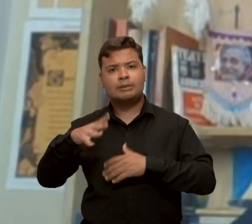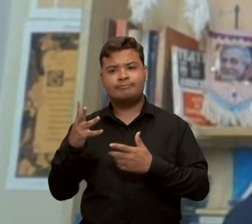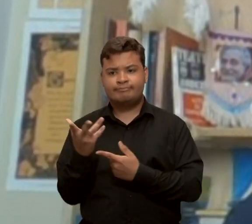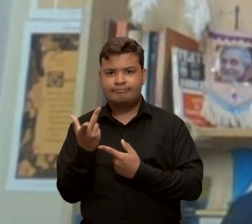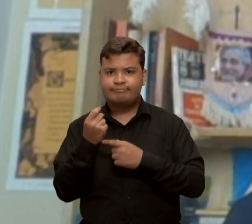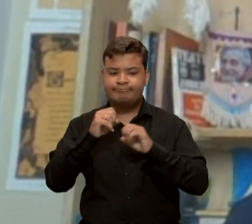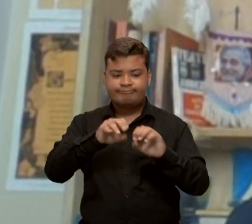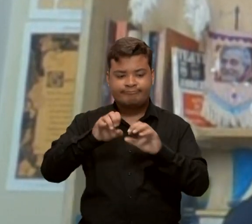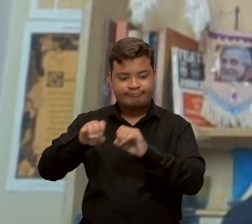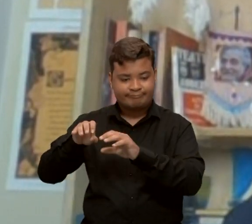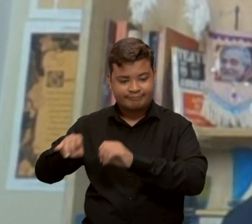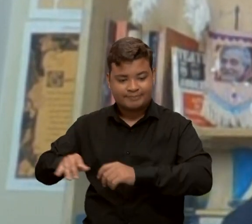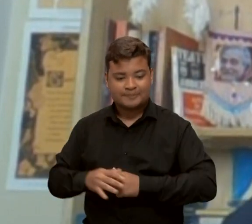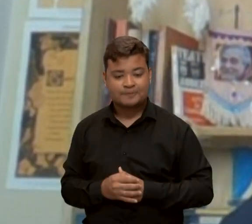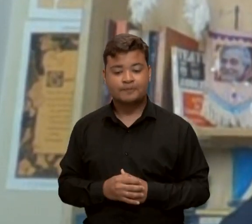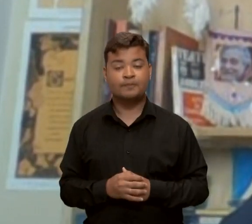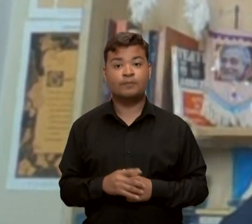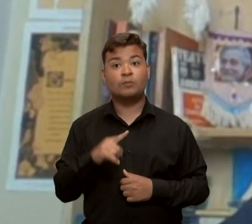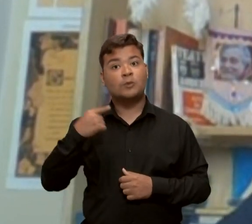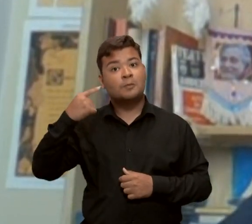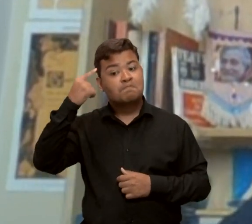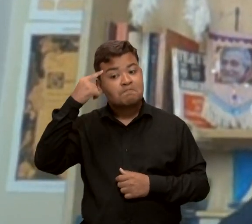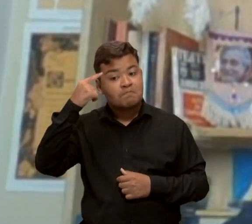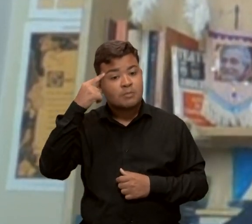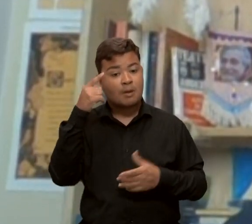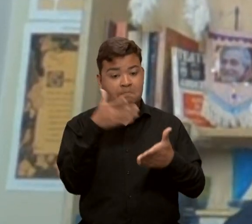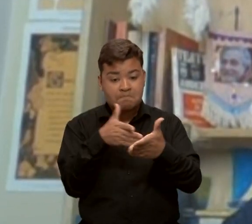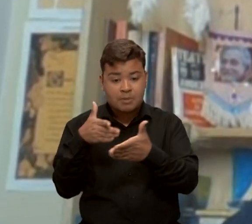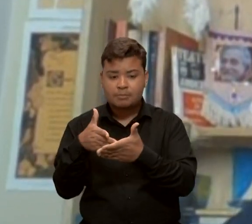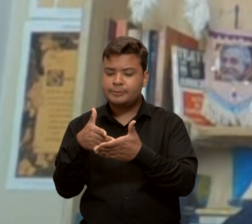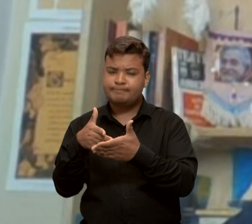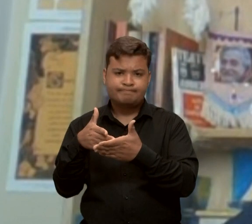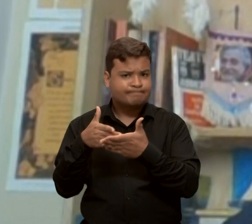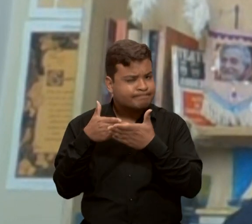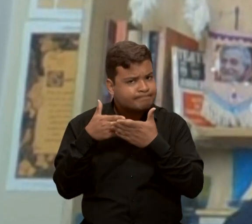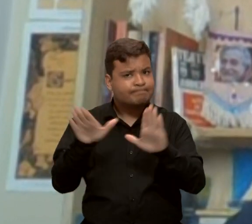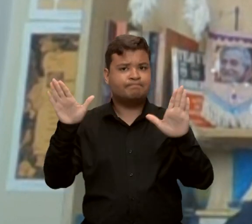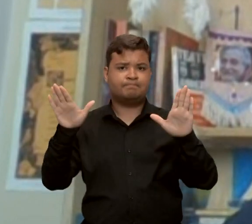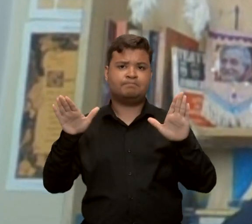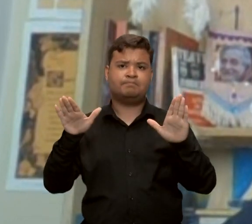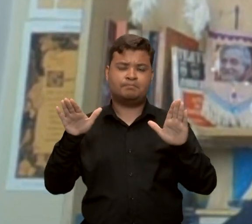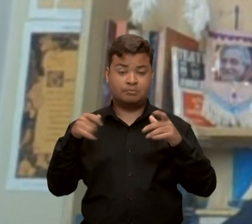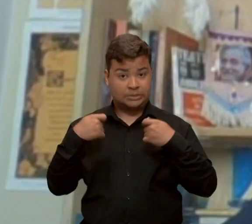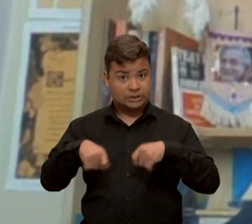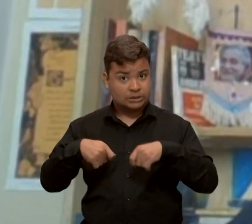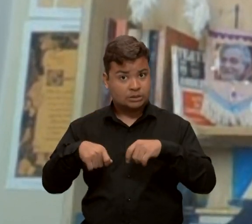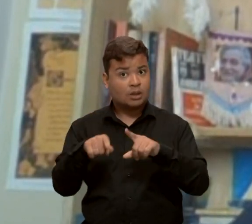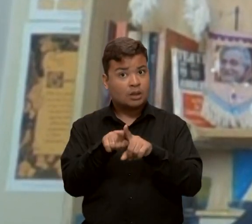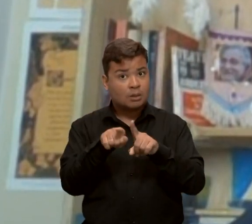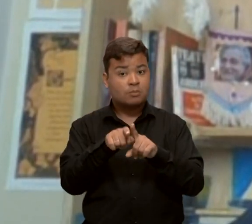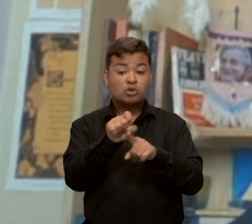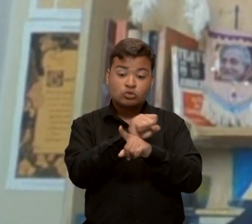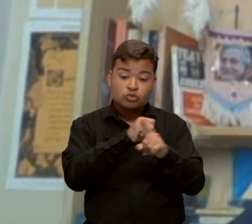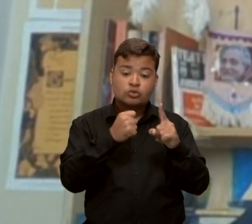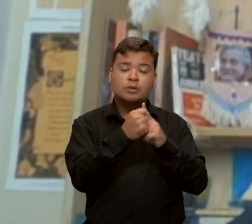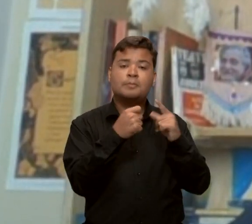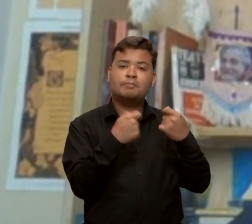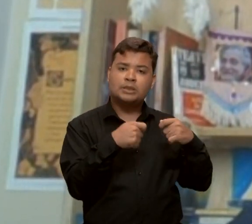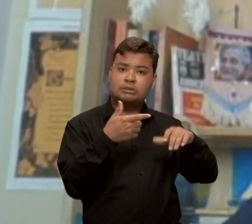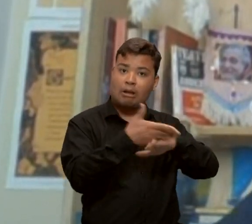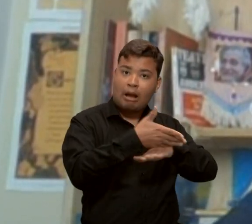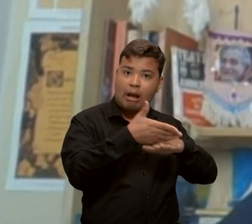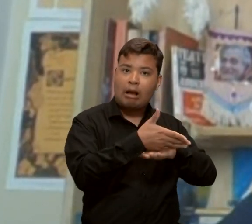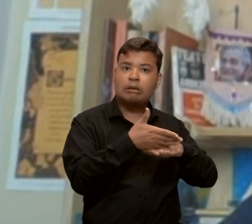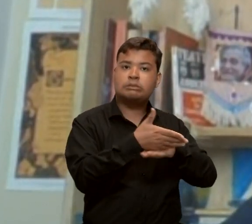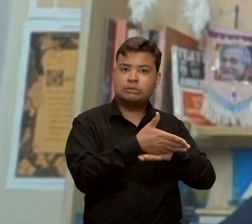em todas essas barreiras têm que ser quebradas e a sociedade tem que se adaptar, a sociedade tem que ser acessível, os espaços de arte, de